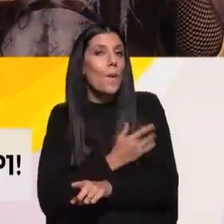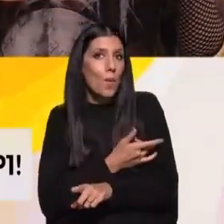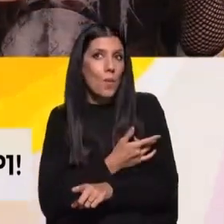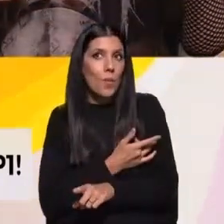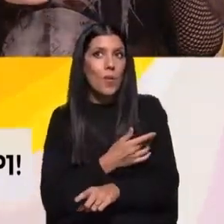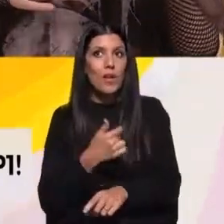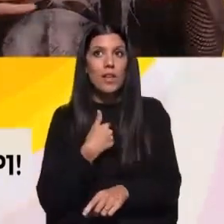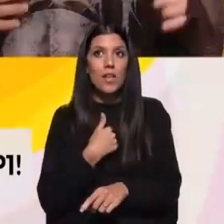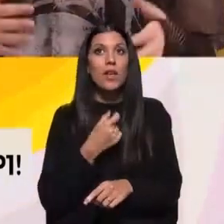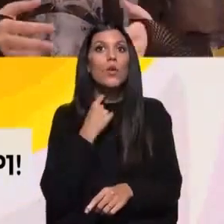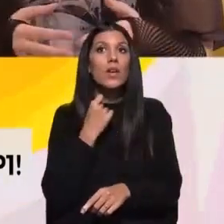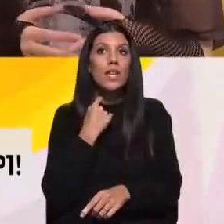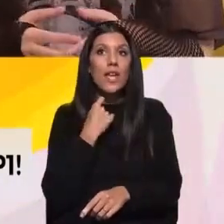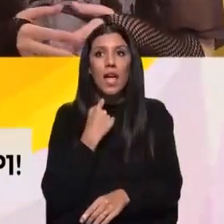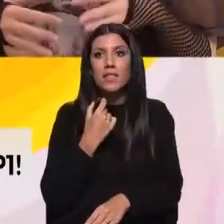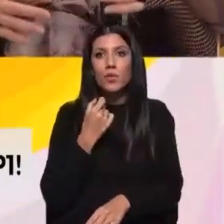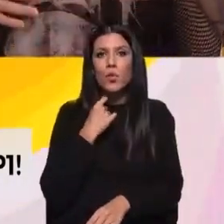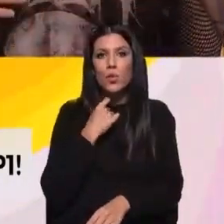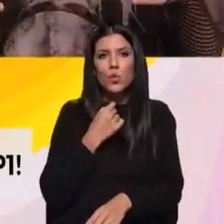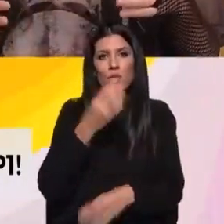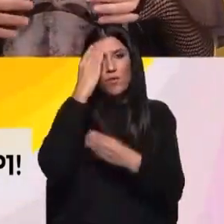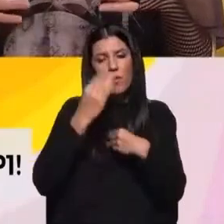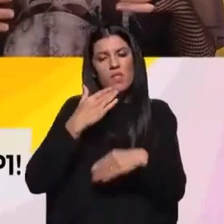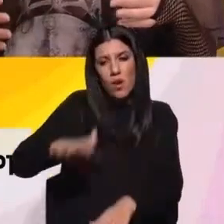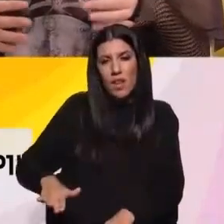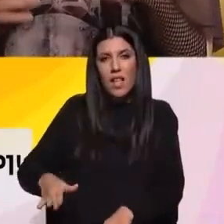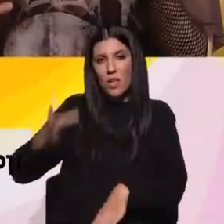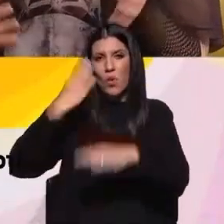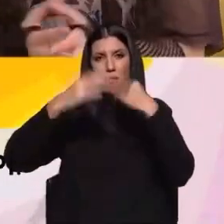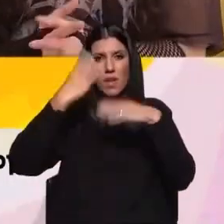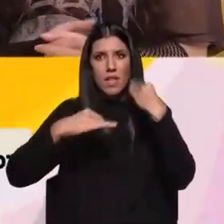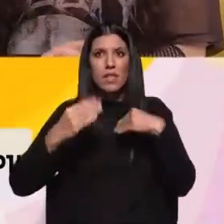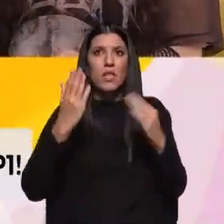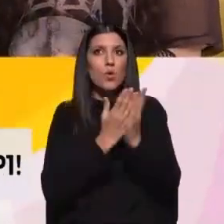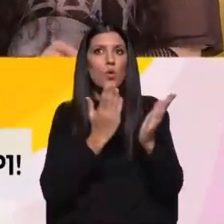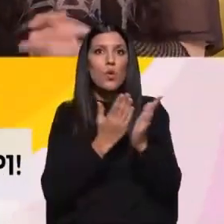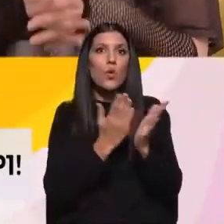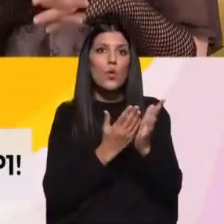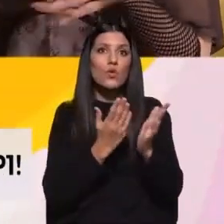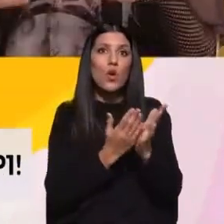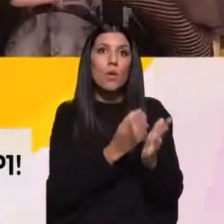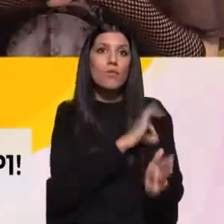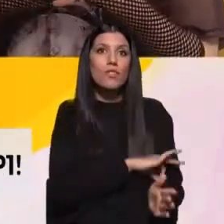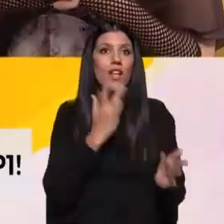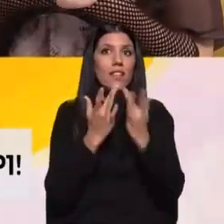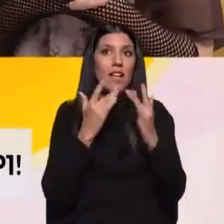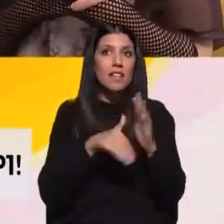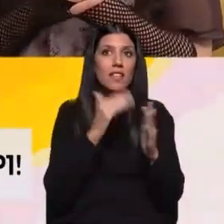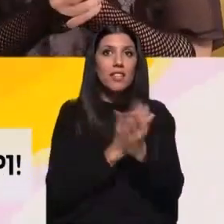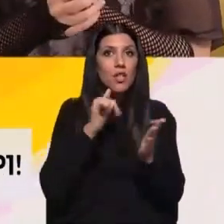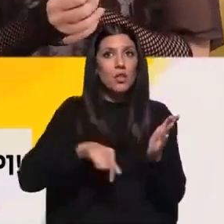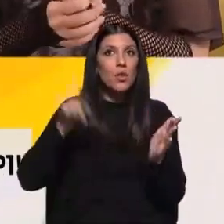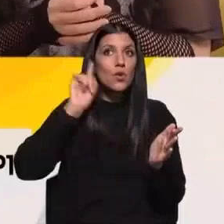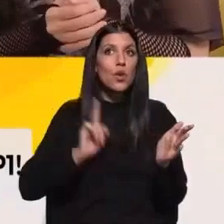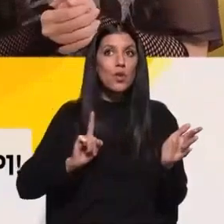tenho formação já desde muito pequena e aprendi muita coisa e estive na Escola Profissional de Teatro de Cascais e hoje é um dia especial porque é o